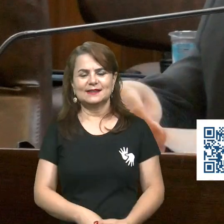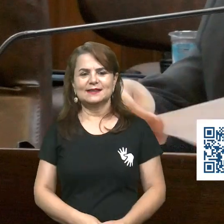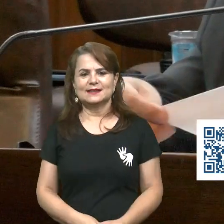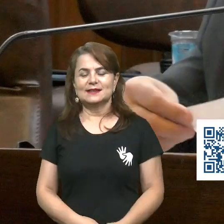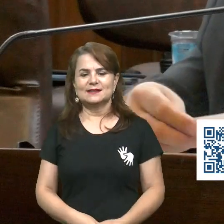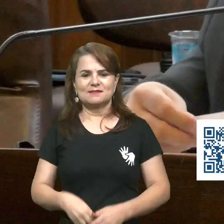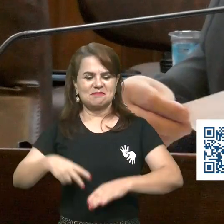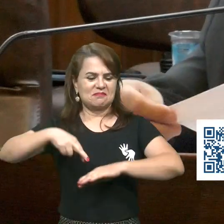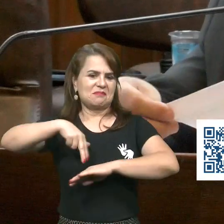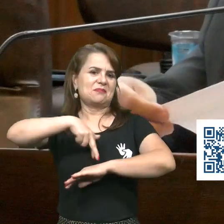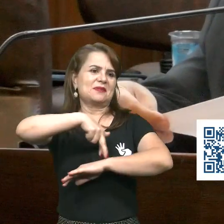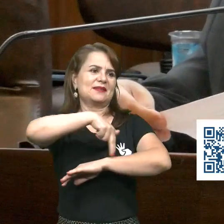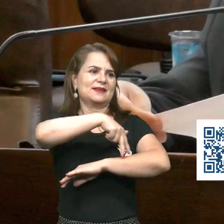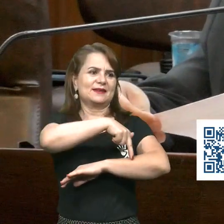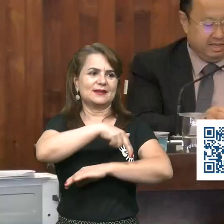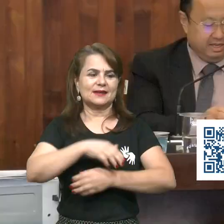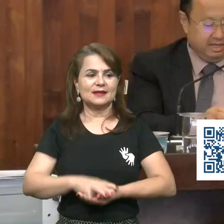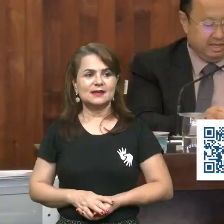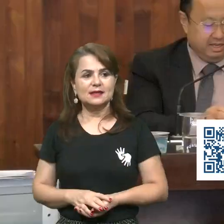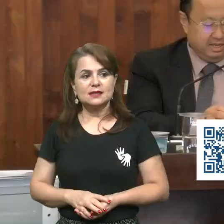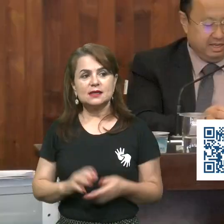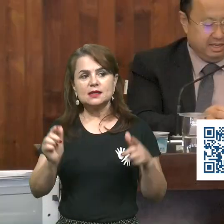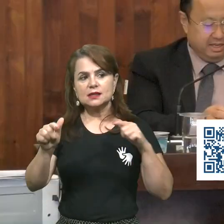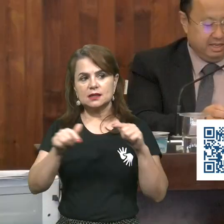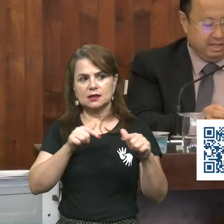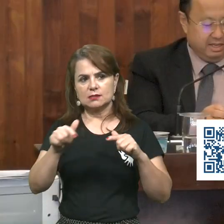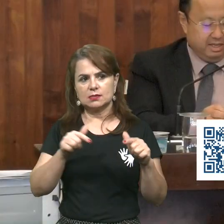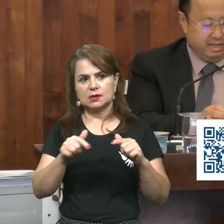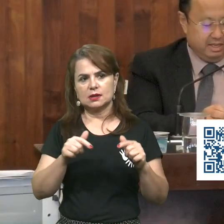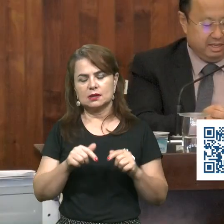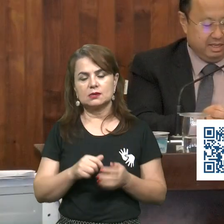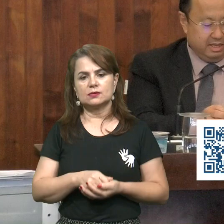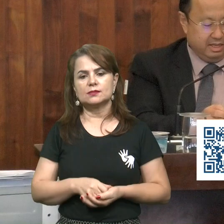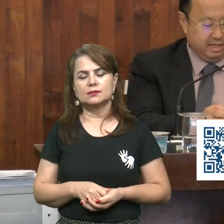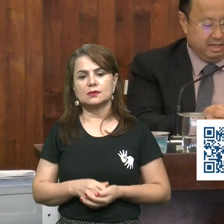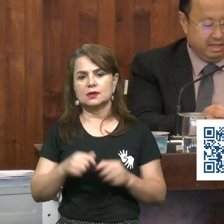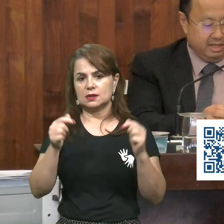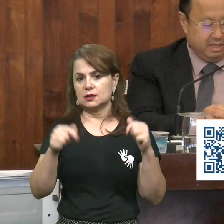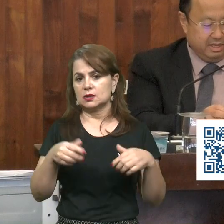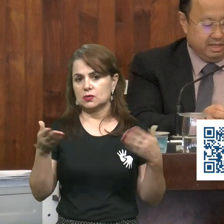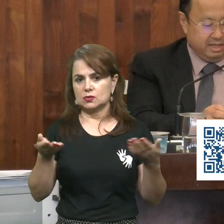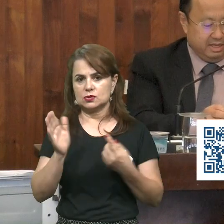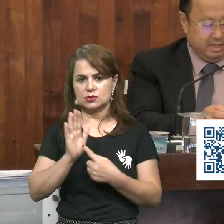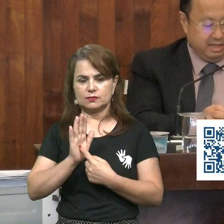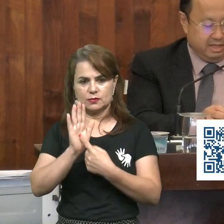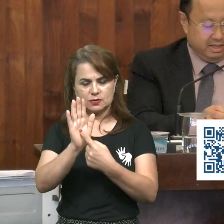Fica registrado em nosso trabalho a presença, então, da